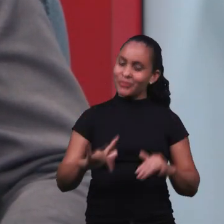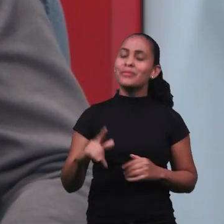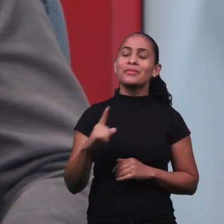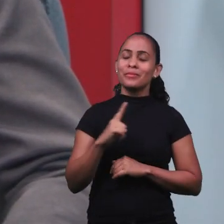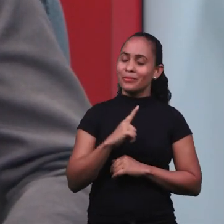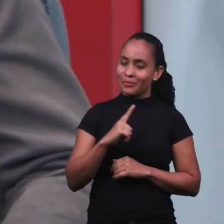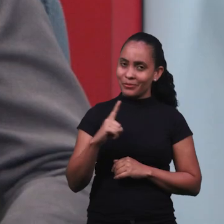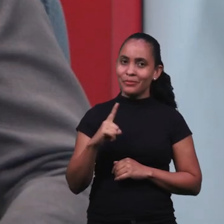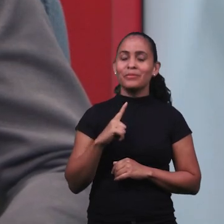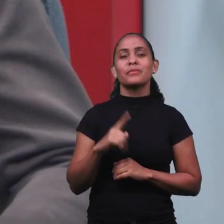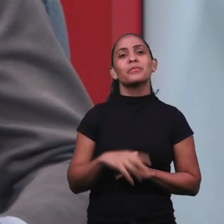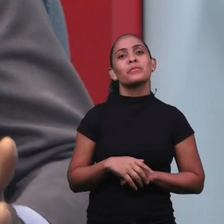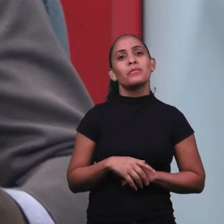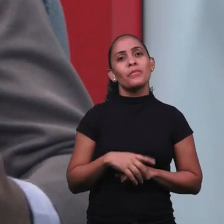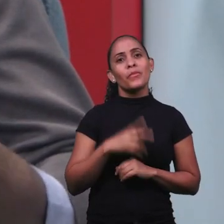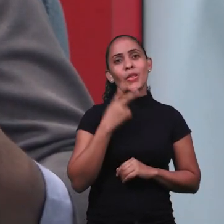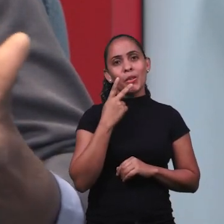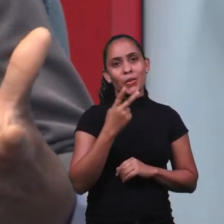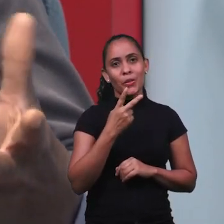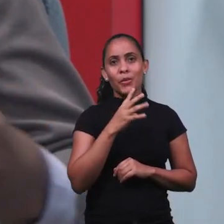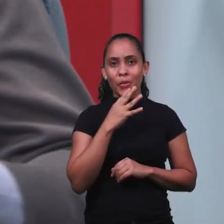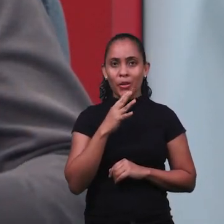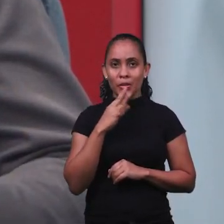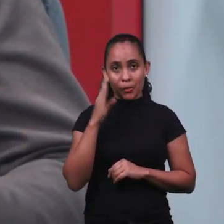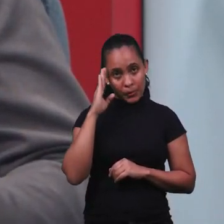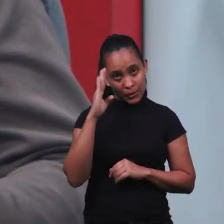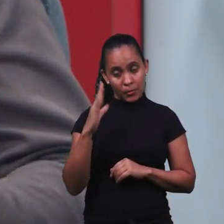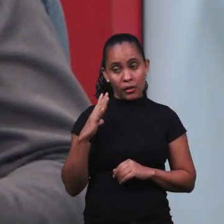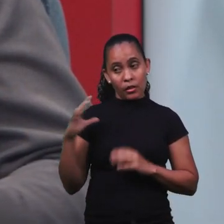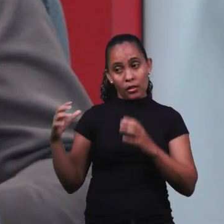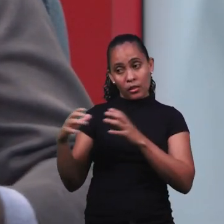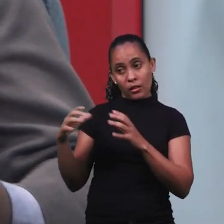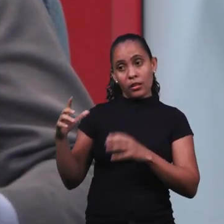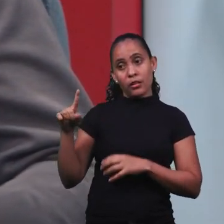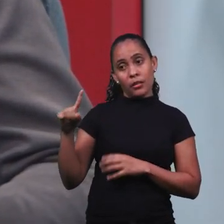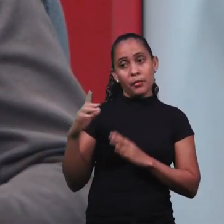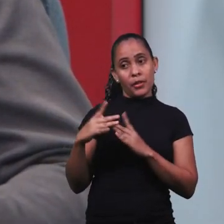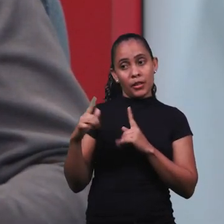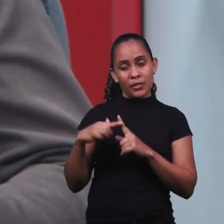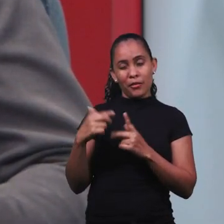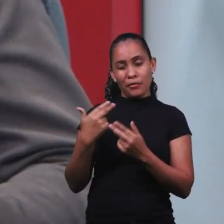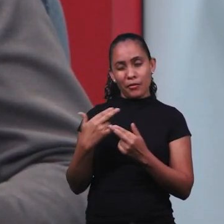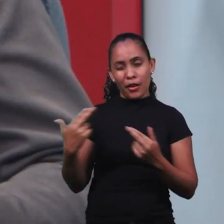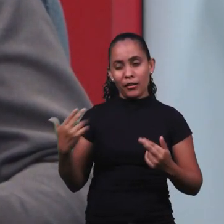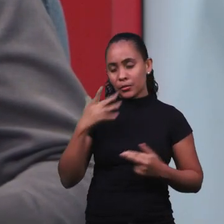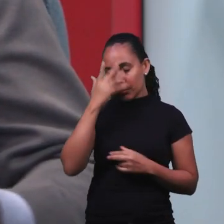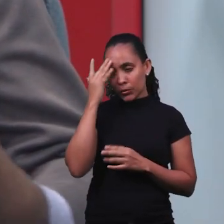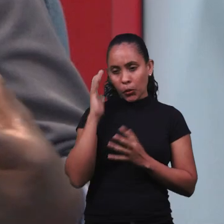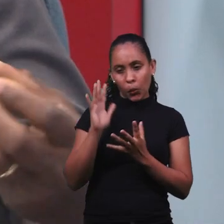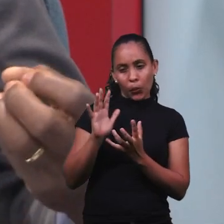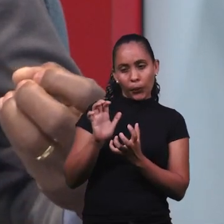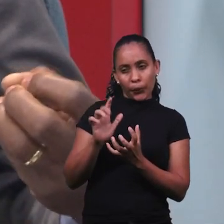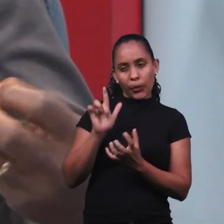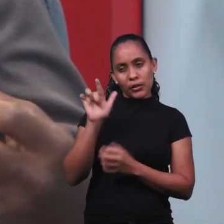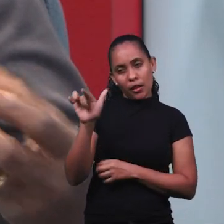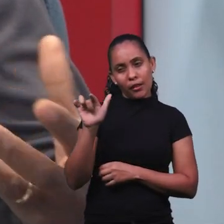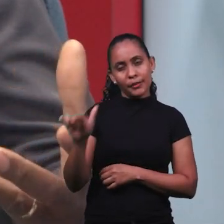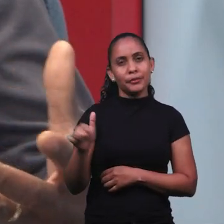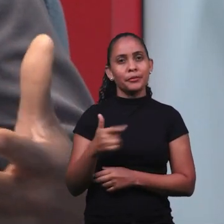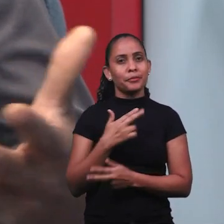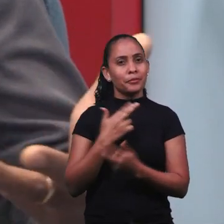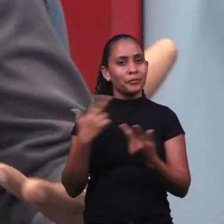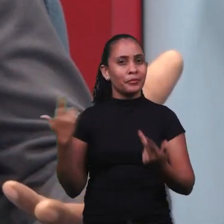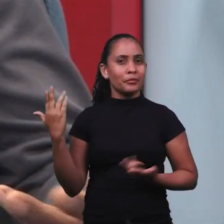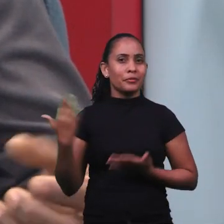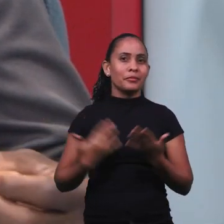Beneficiados. Eu conheço, principalmente na minha igreja, temos muitos idosos e são